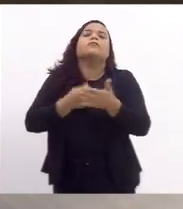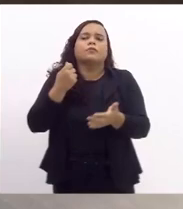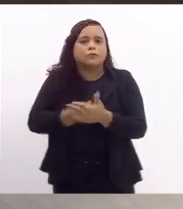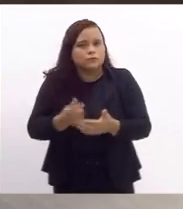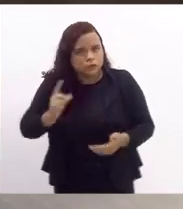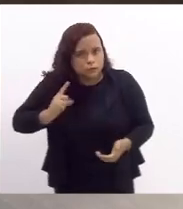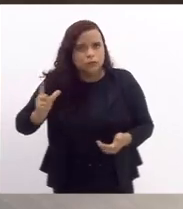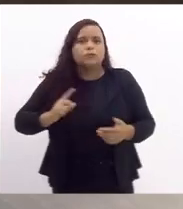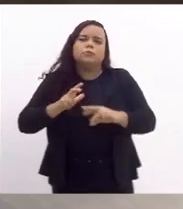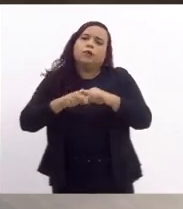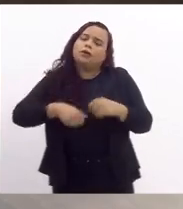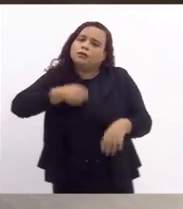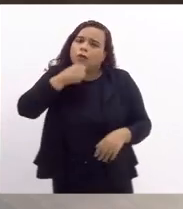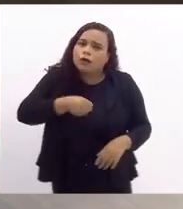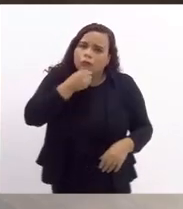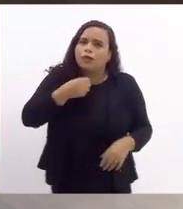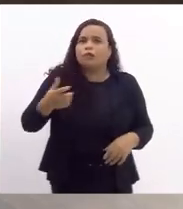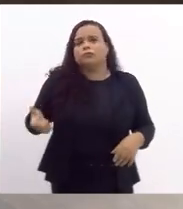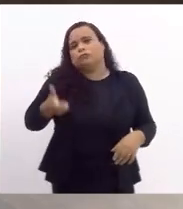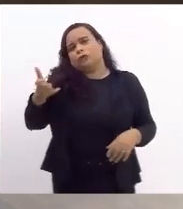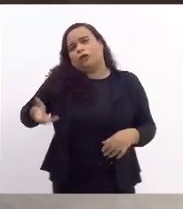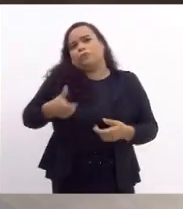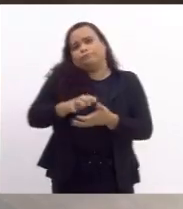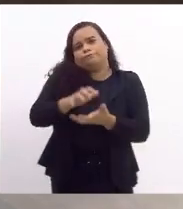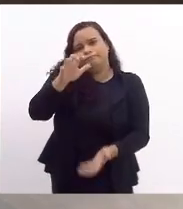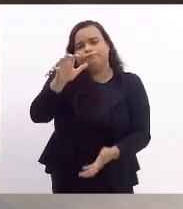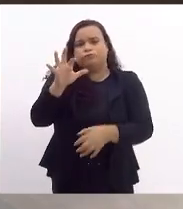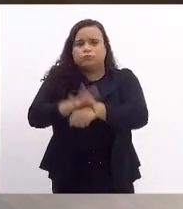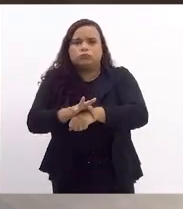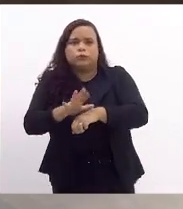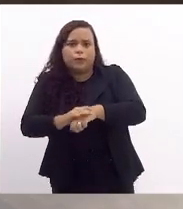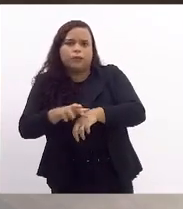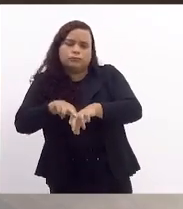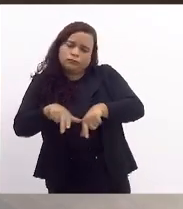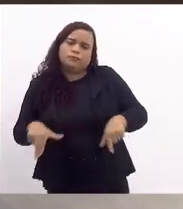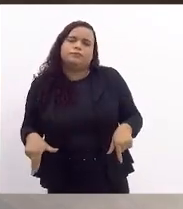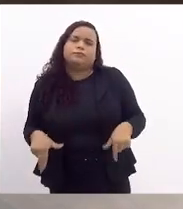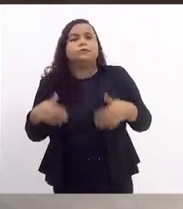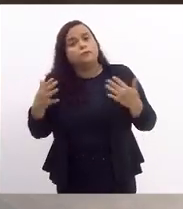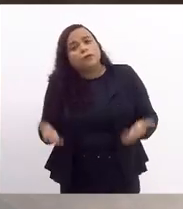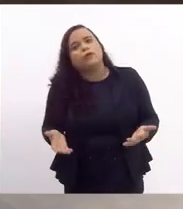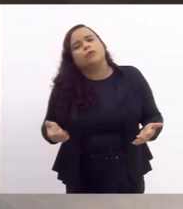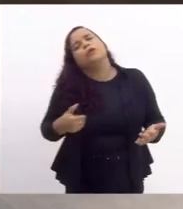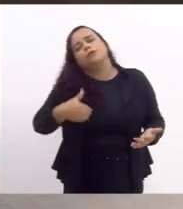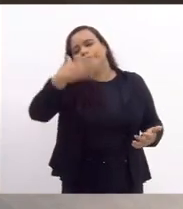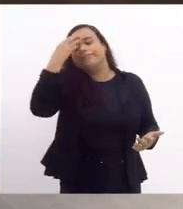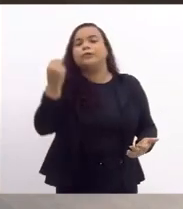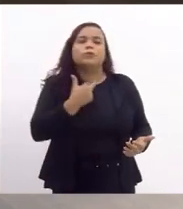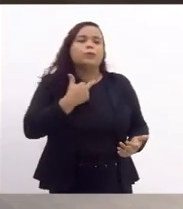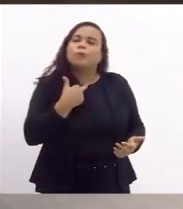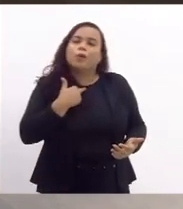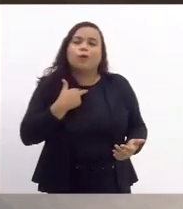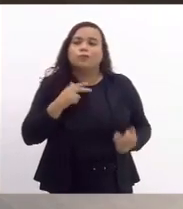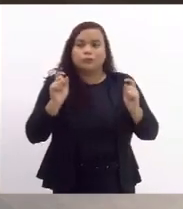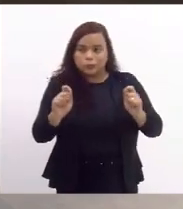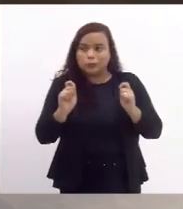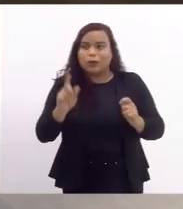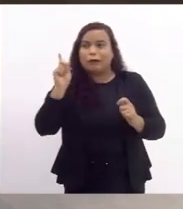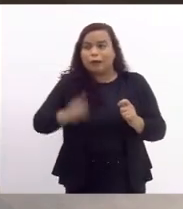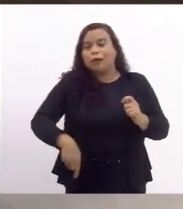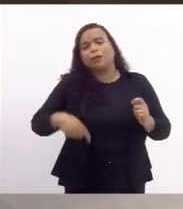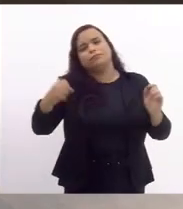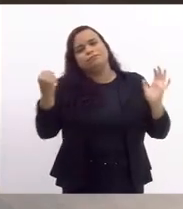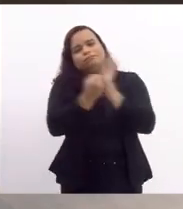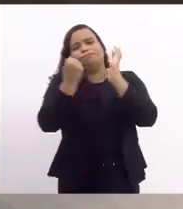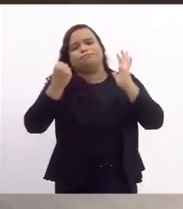desta luta pela idade pela doença e as comunidades então Presidente tempo que eu não posso deixar de ressaltar que assim como ela é